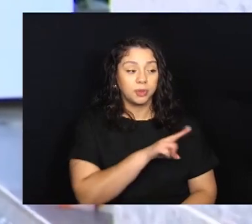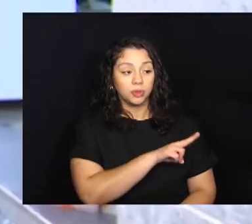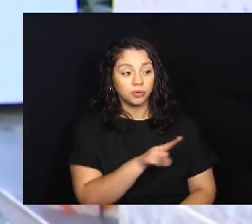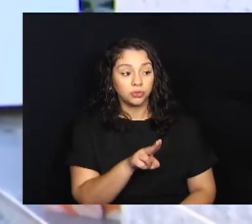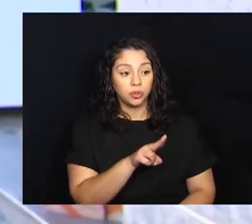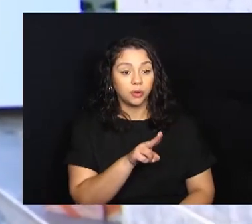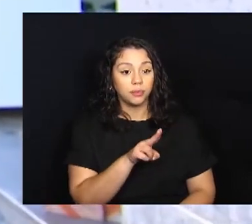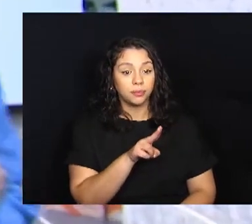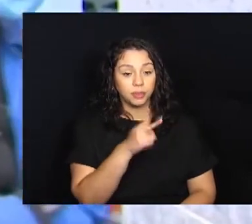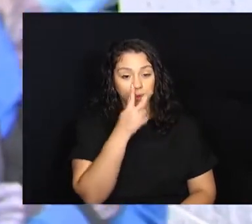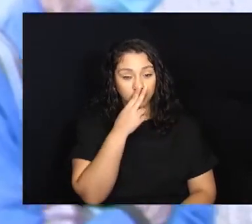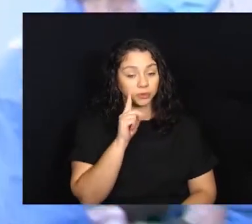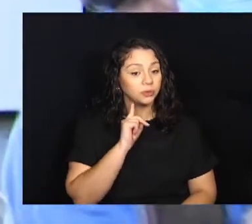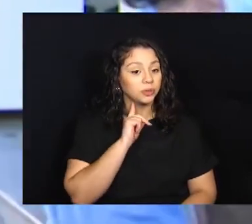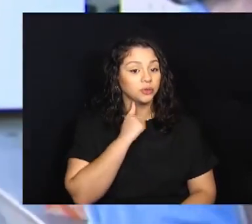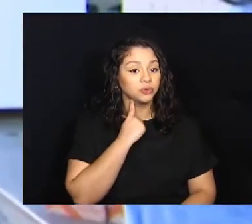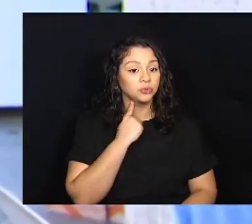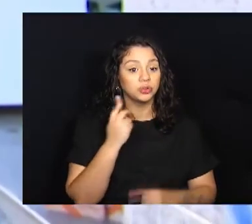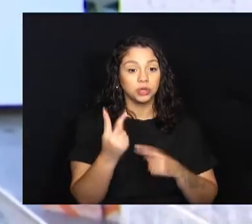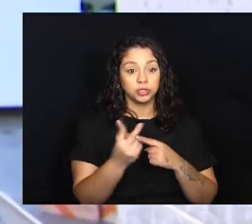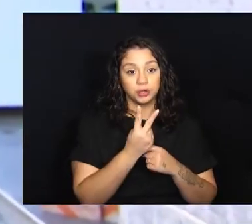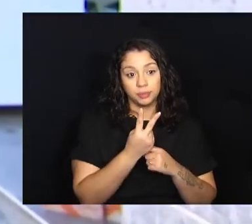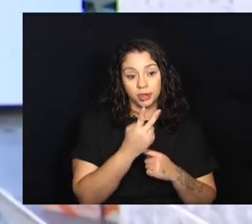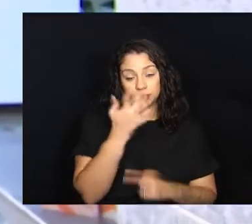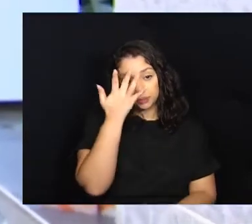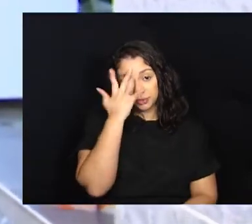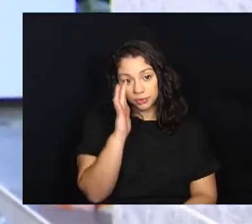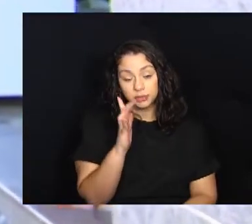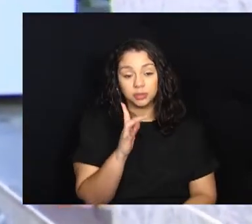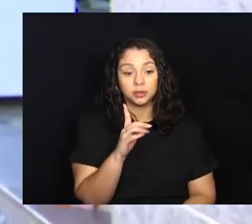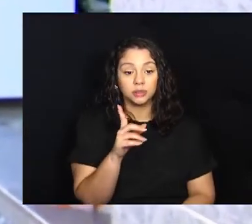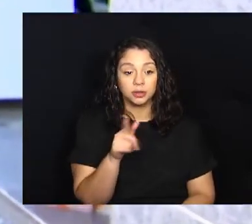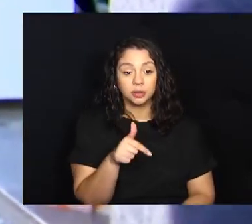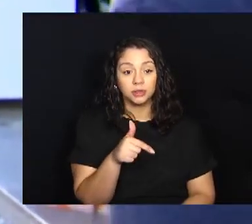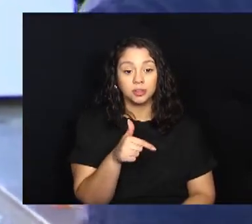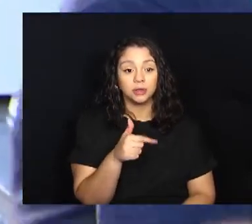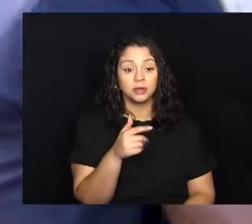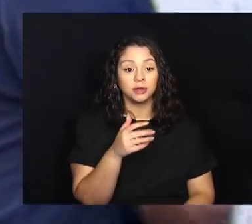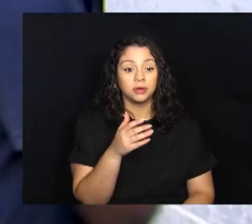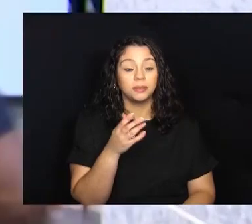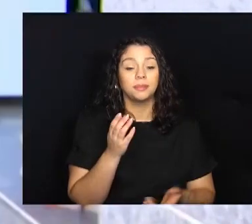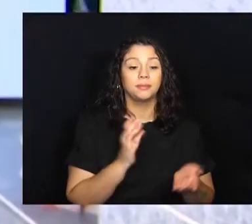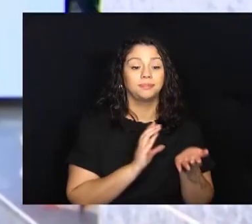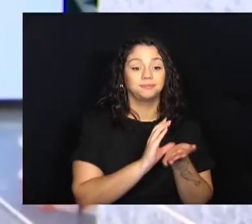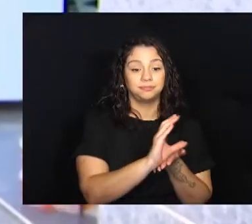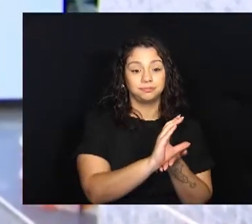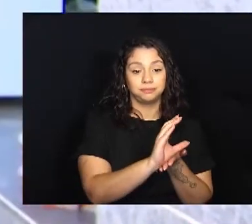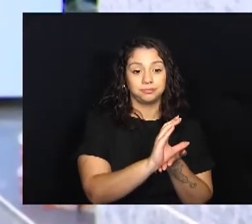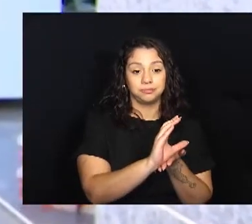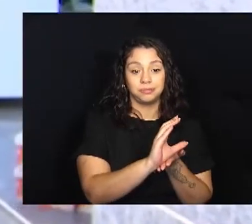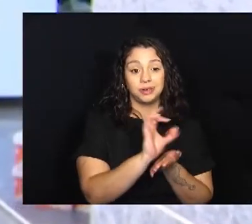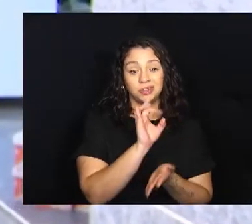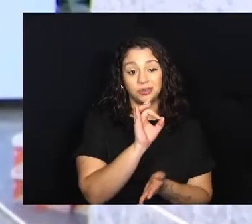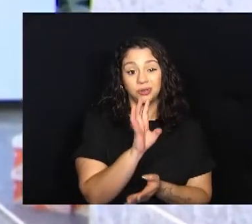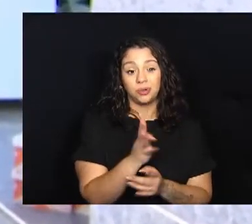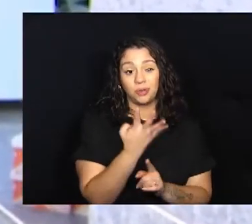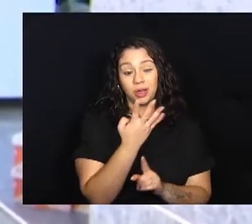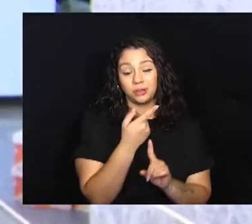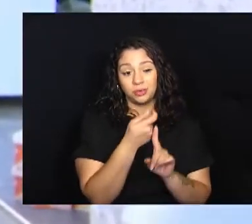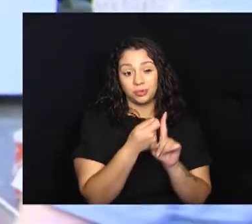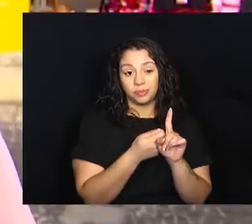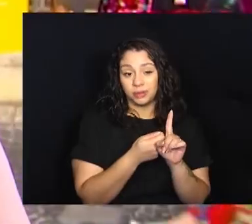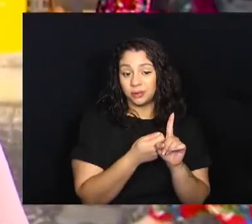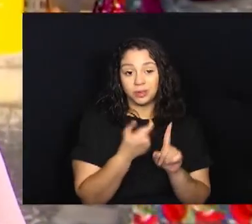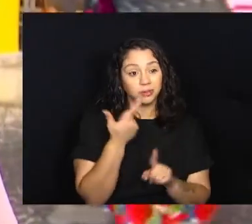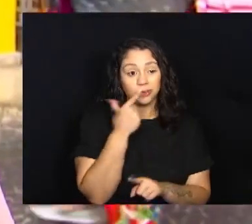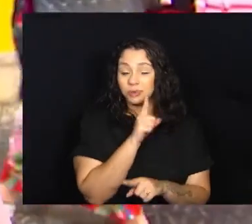caducou, né? O empréstimo. Né, eu durou para fazer um investimento e o investimento só durou 4 meses. Daí eu não